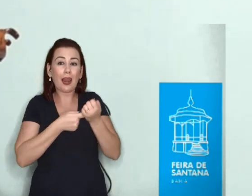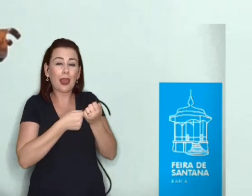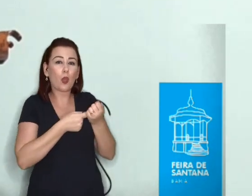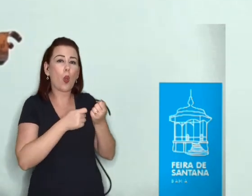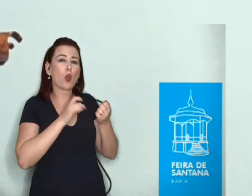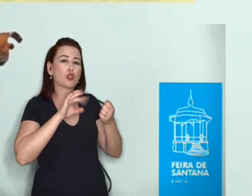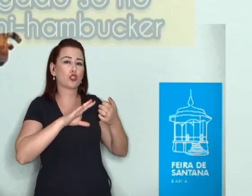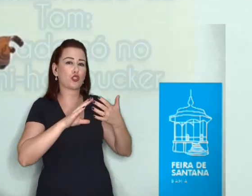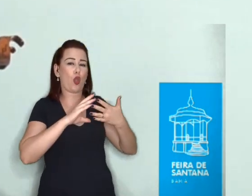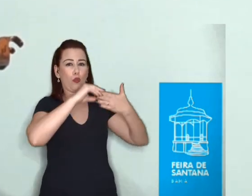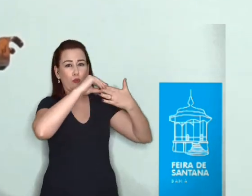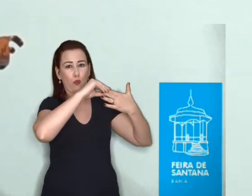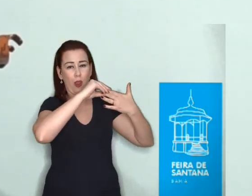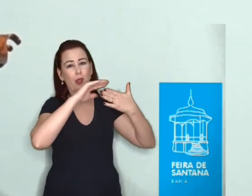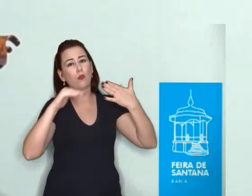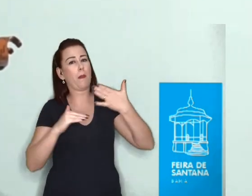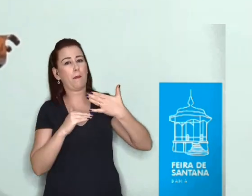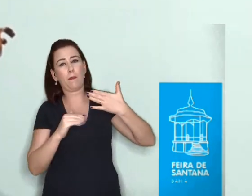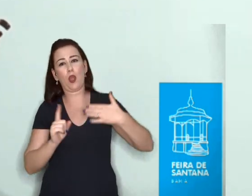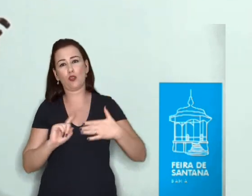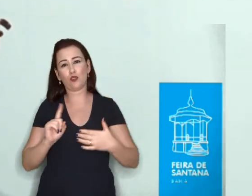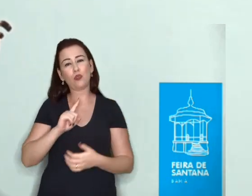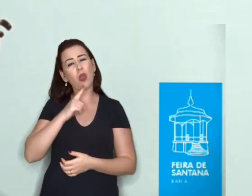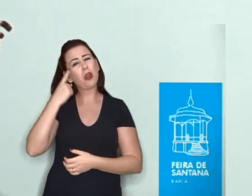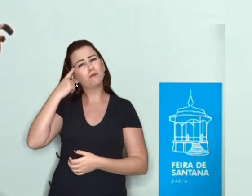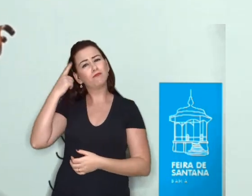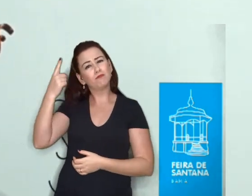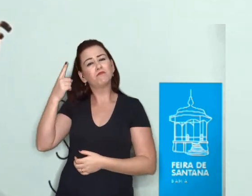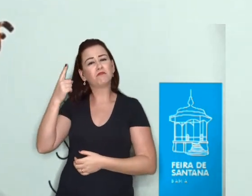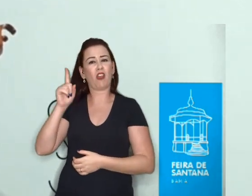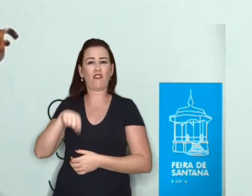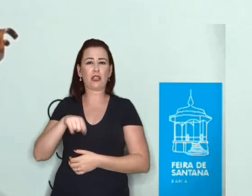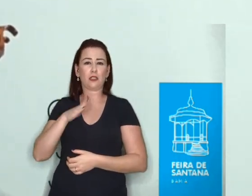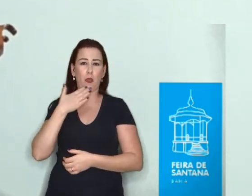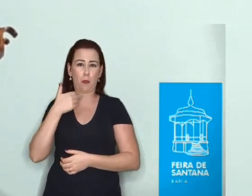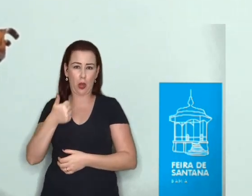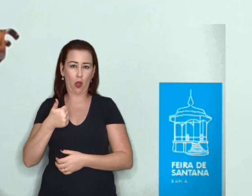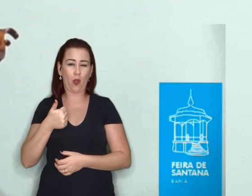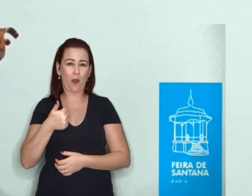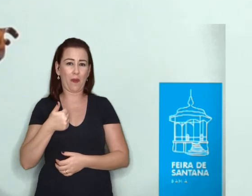Eu não coloquei tom no rastilho, porque eu achei que era mais,